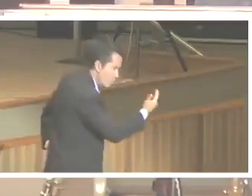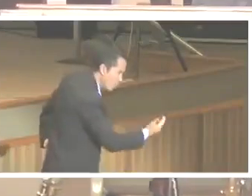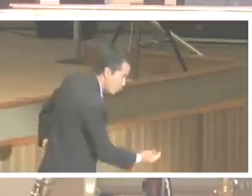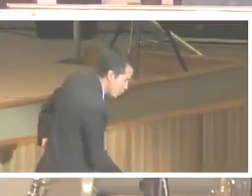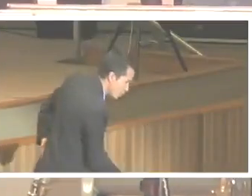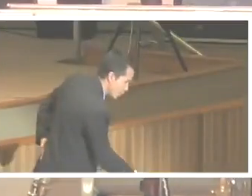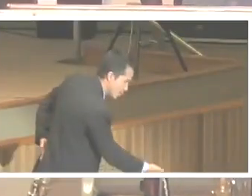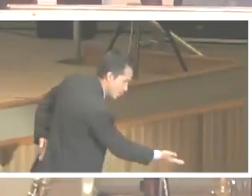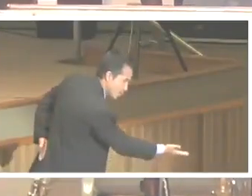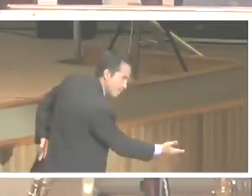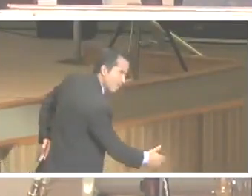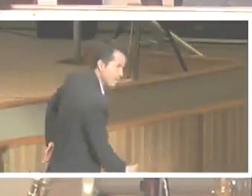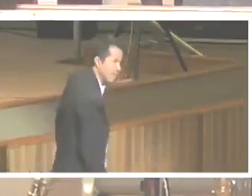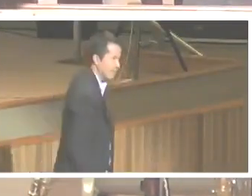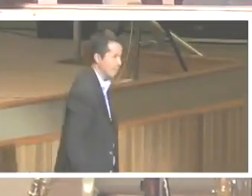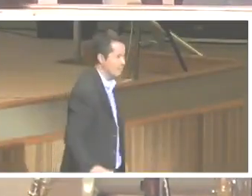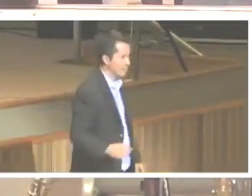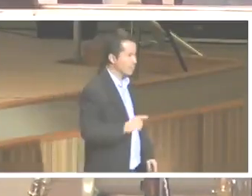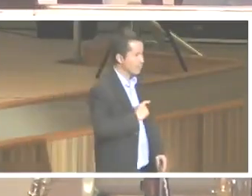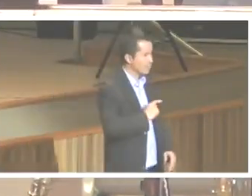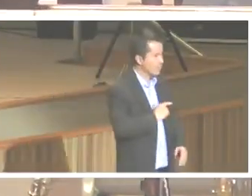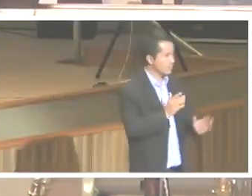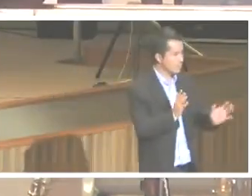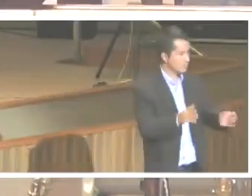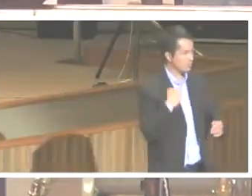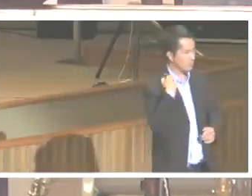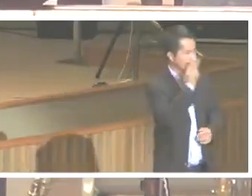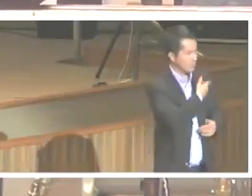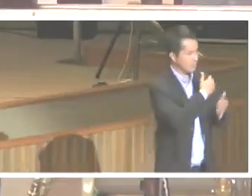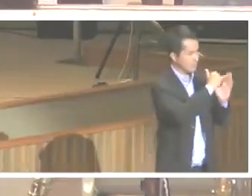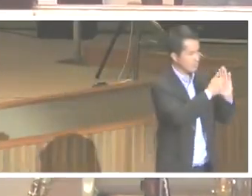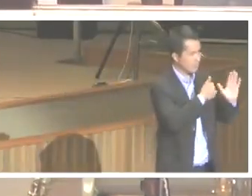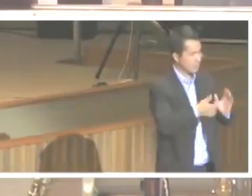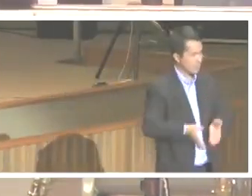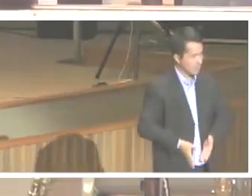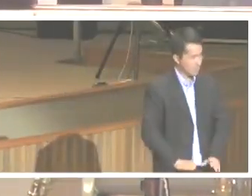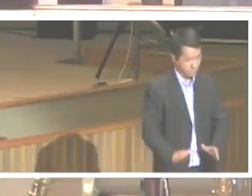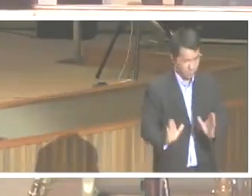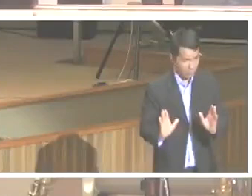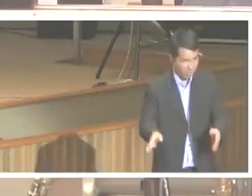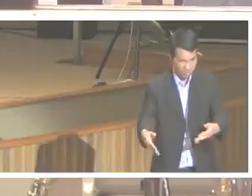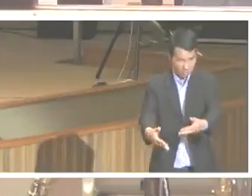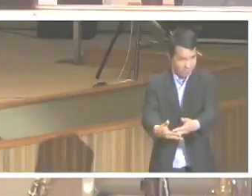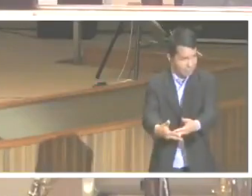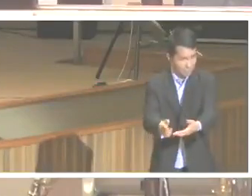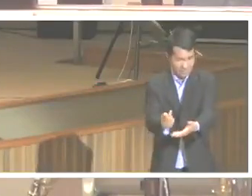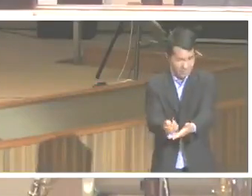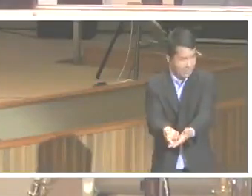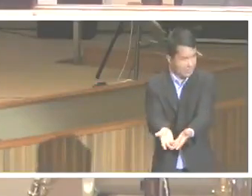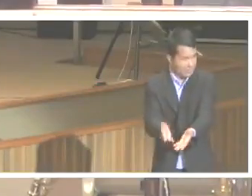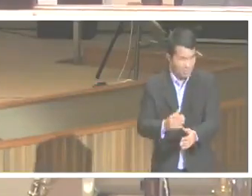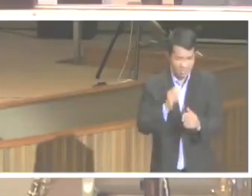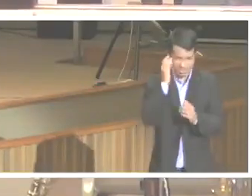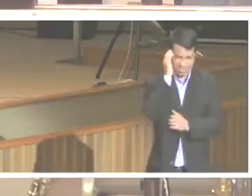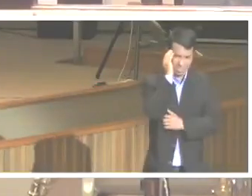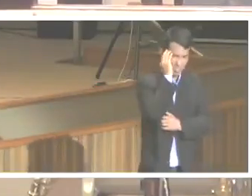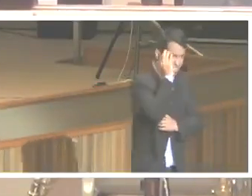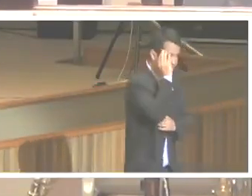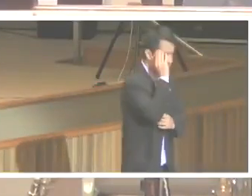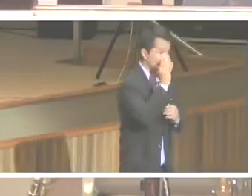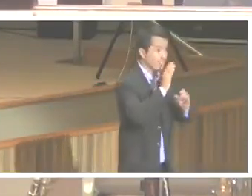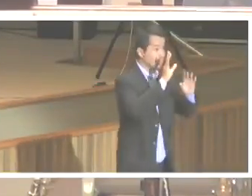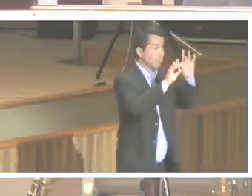estão lá como bb na cidade de belém então pensando quem sabe e sustento e recomeço de vida de que jeito vai ser